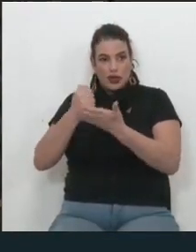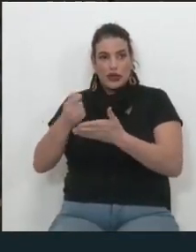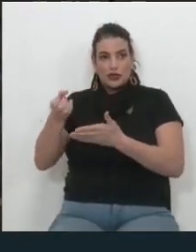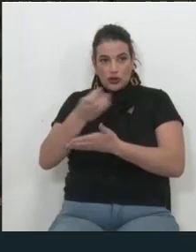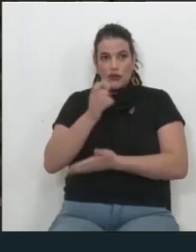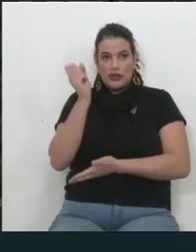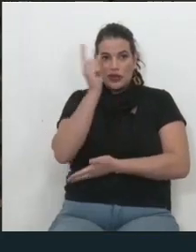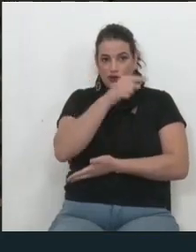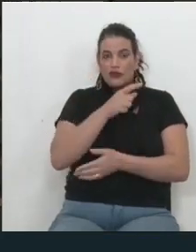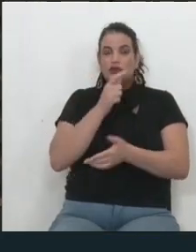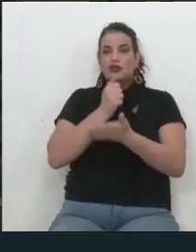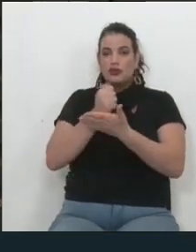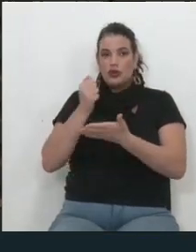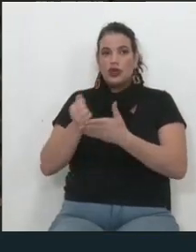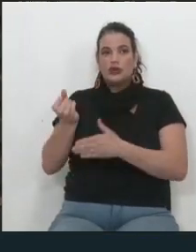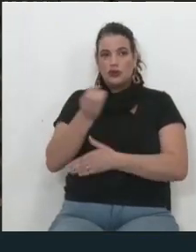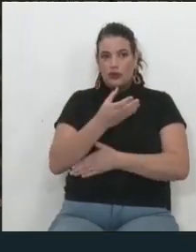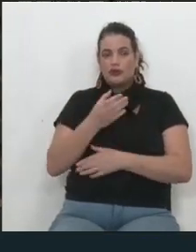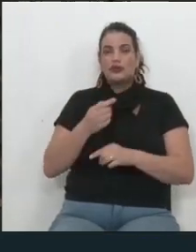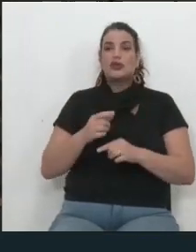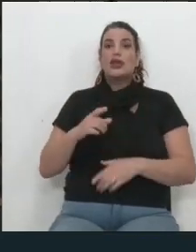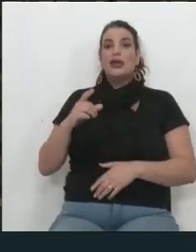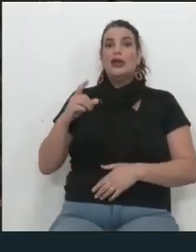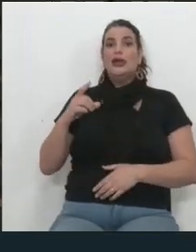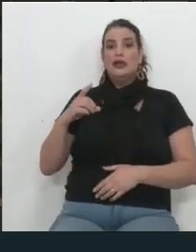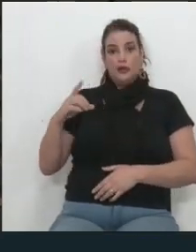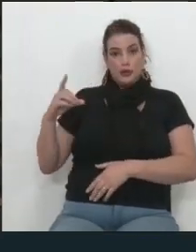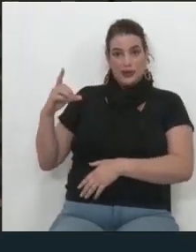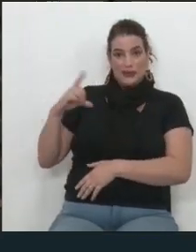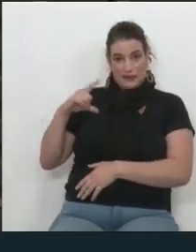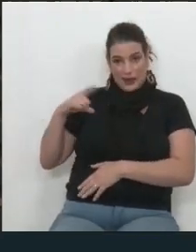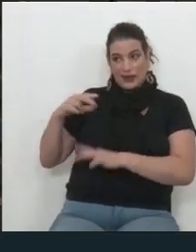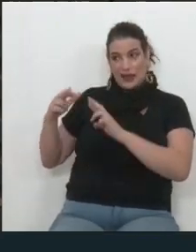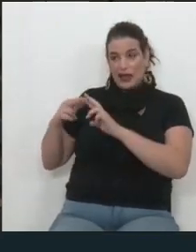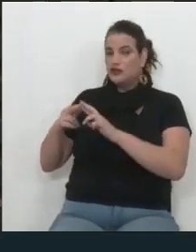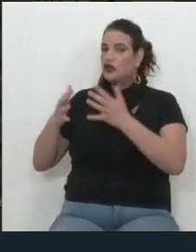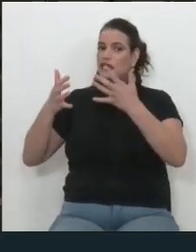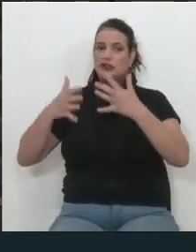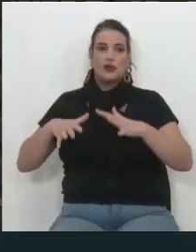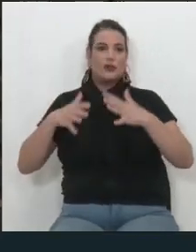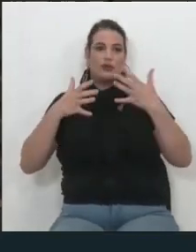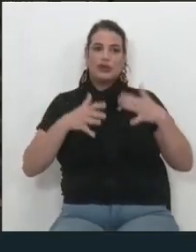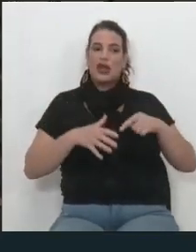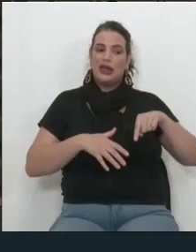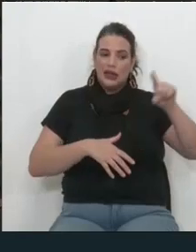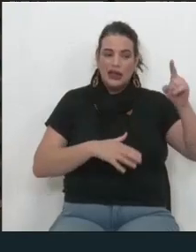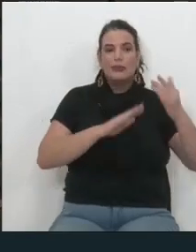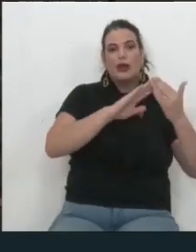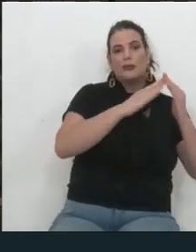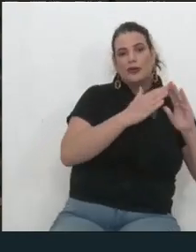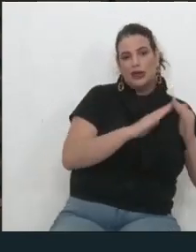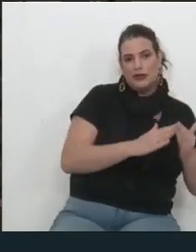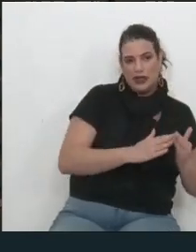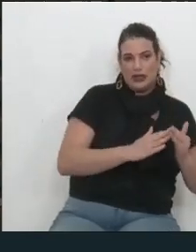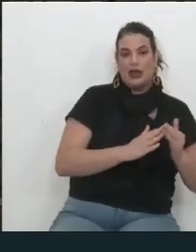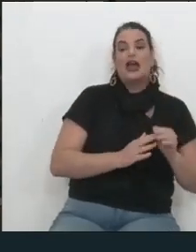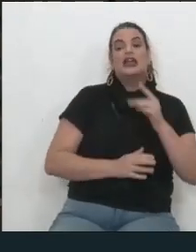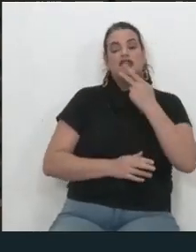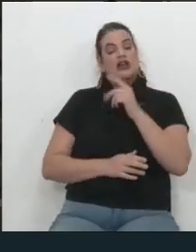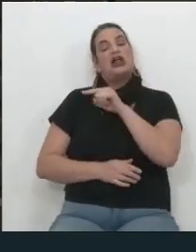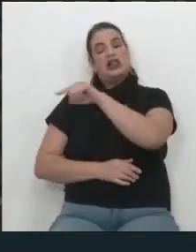existem na rede, eles não querem atender a periferia. Eles escolhem o local aonde querem